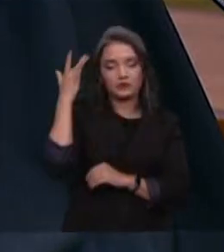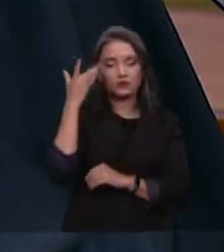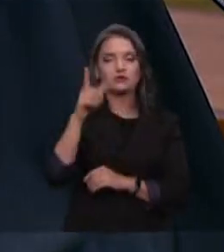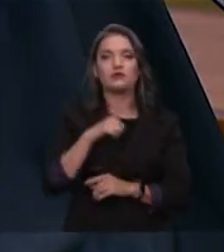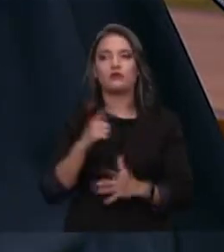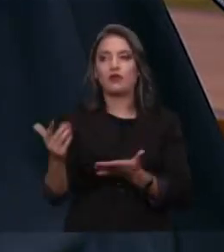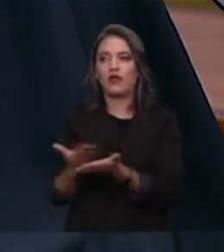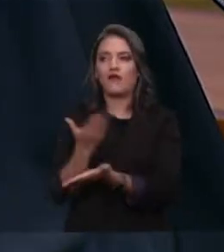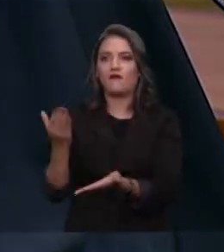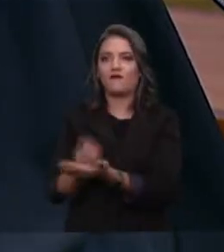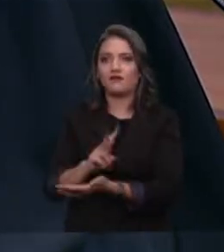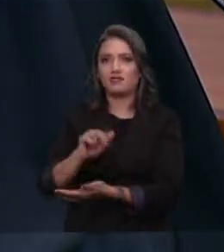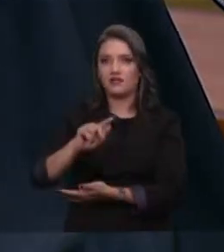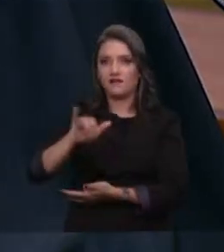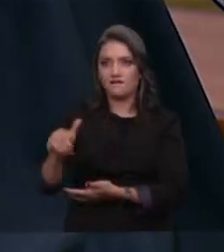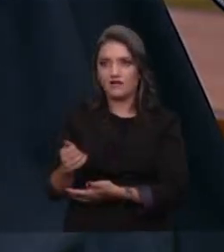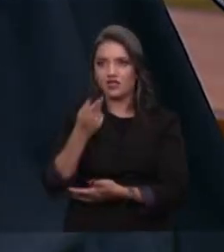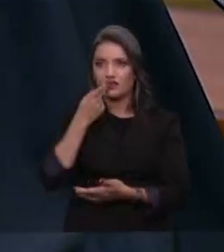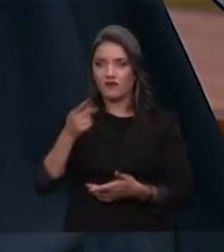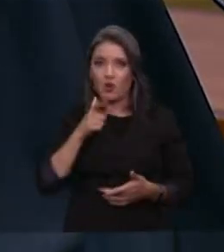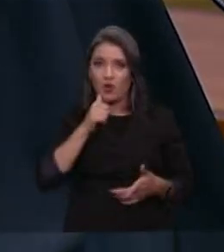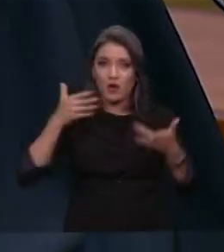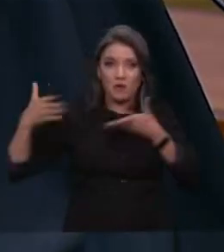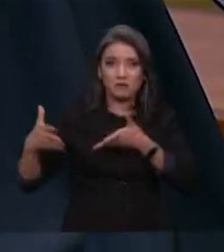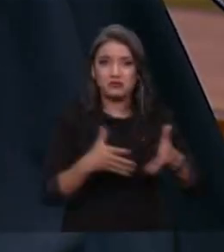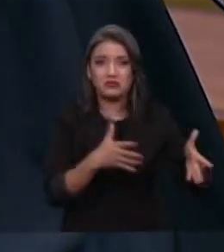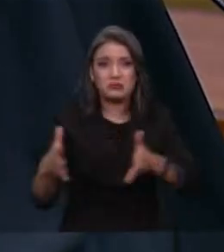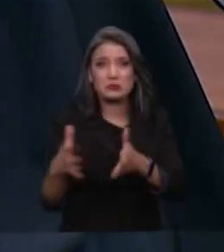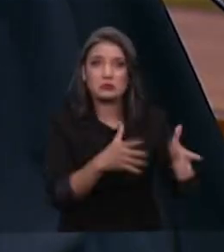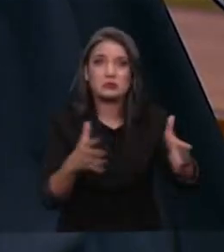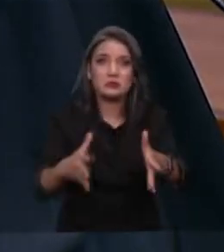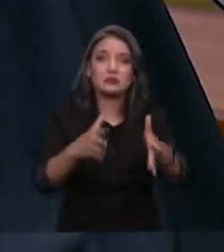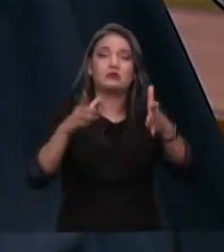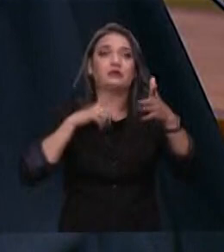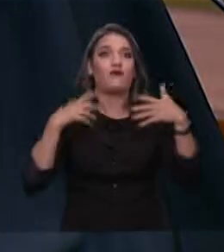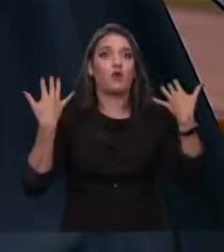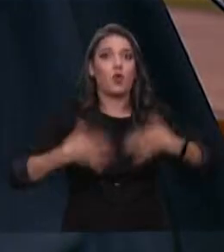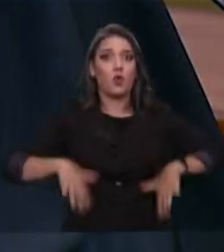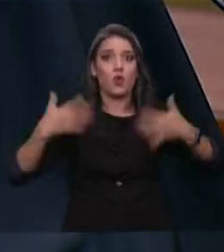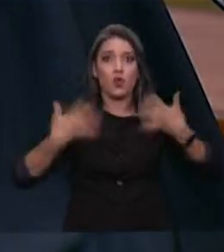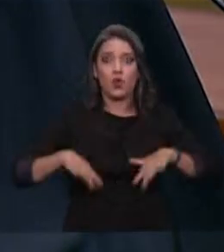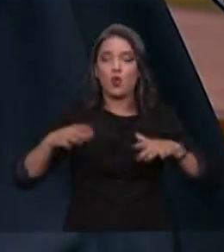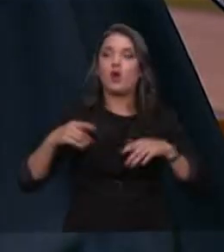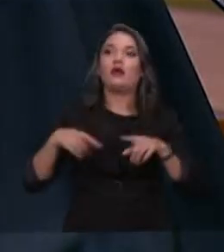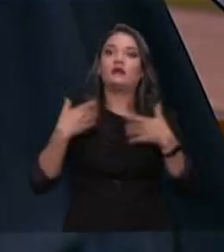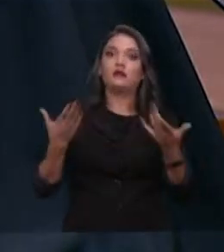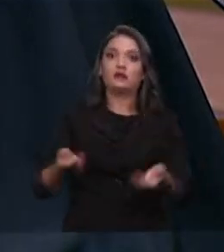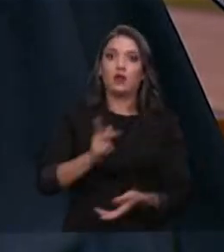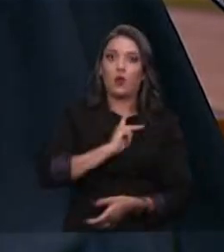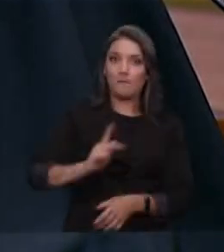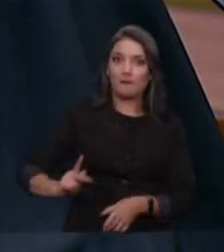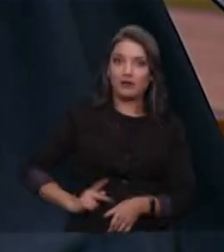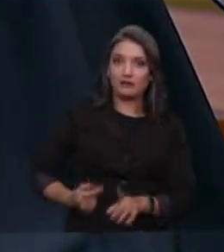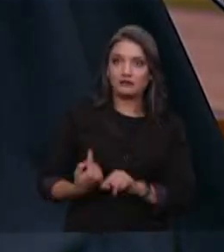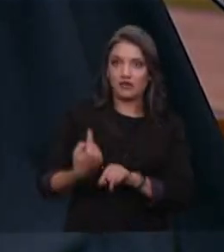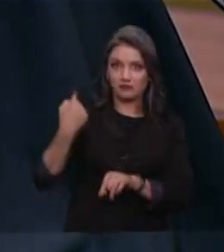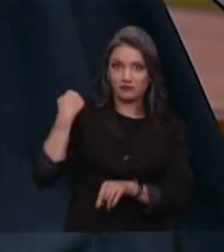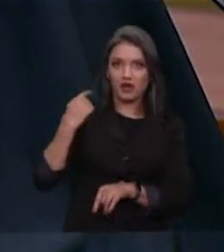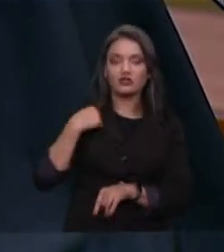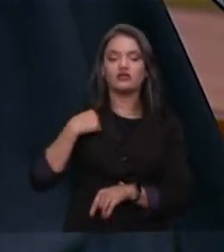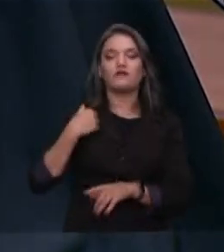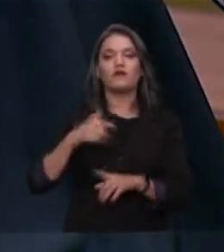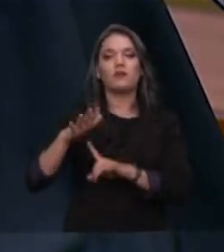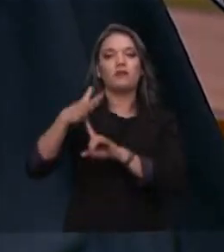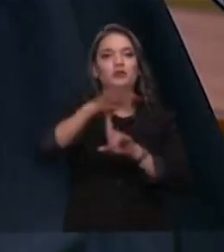força e devastação das águas a um verdadeiro tsunami, fazendo com que, inclusive, o presidente da República à época sobrevoasse de helicóptero os